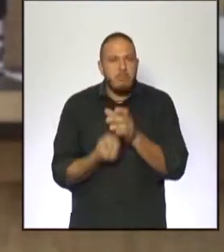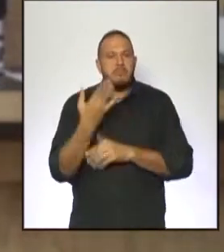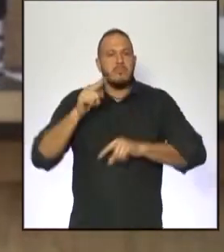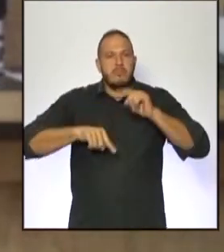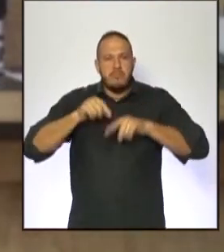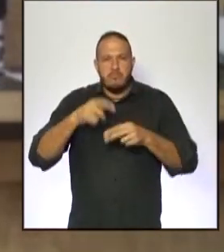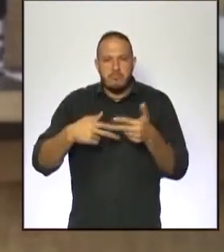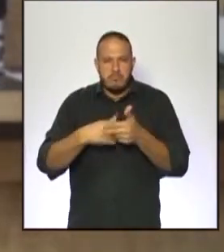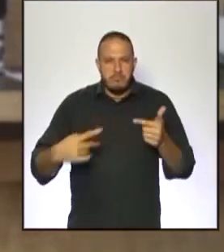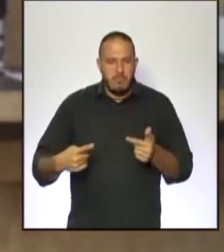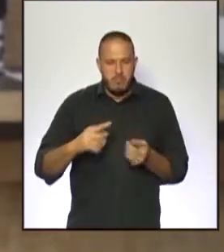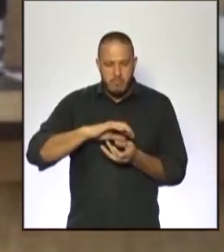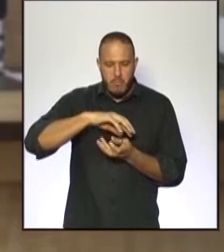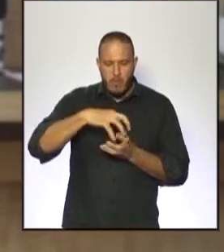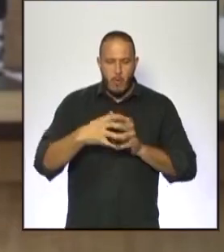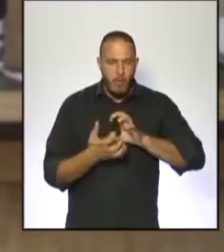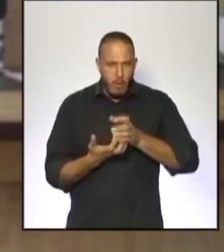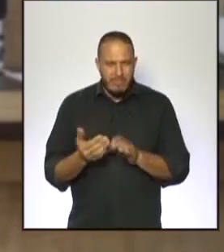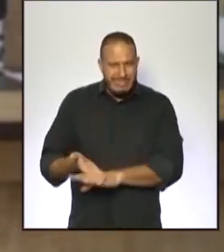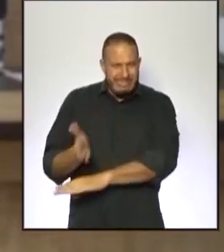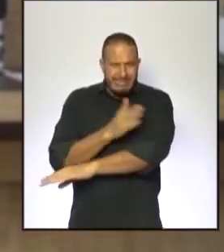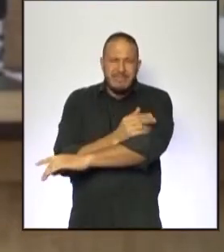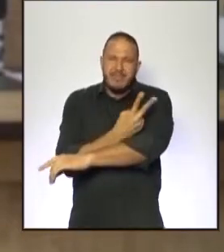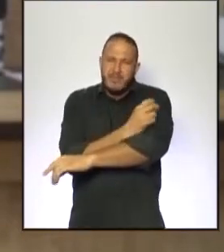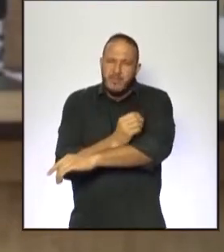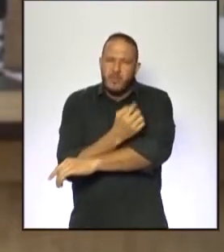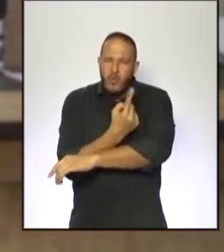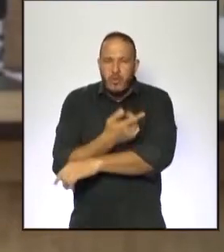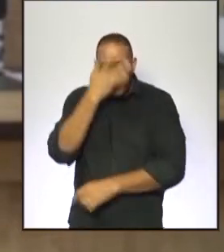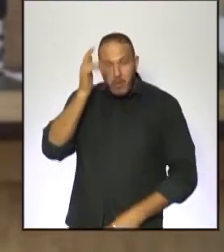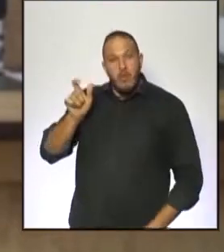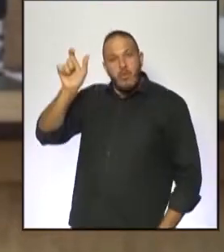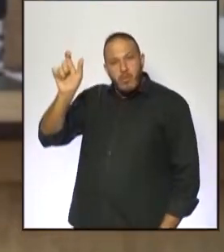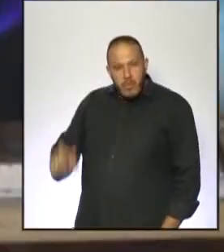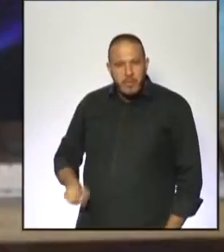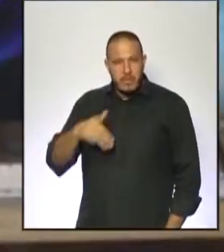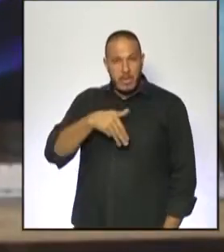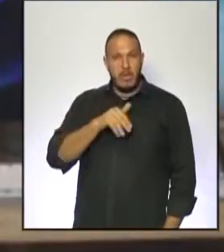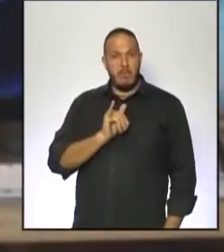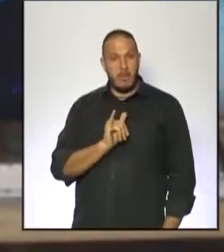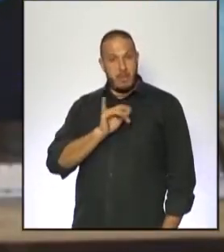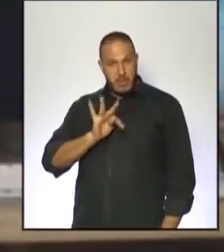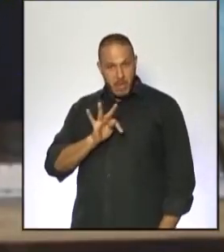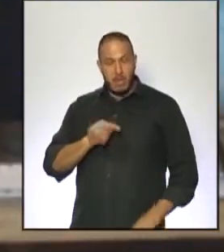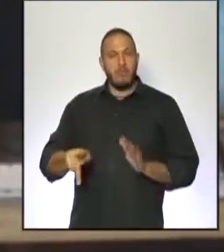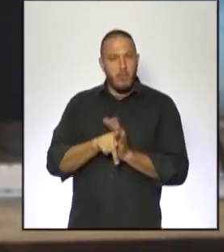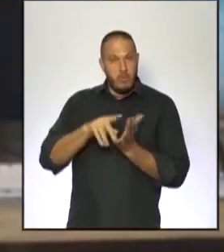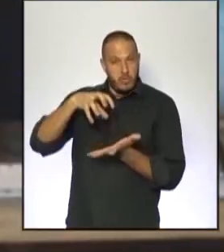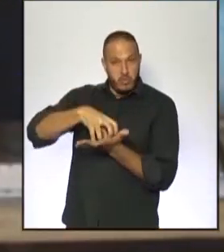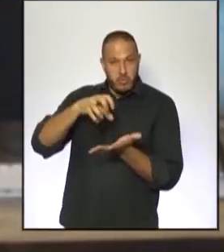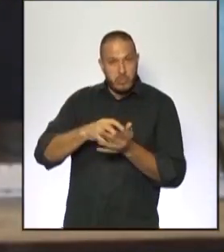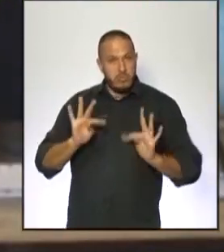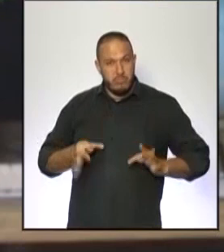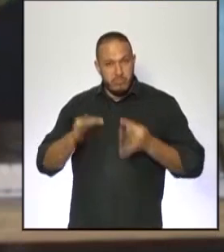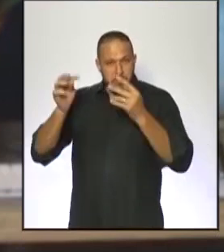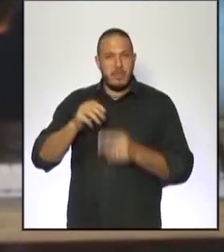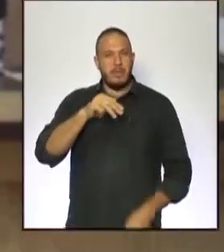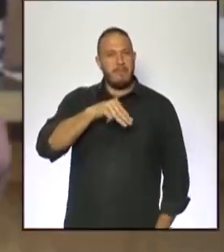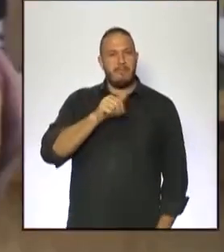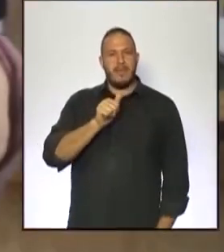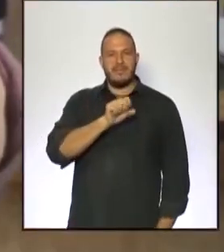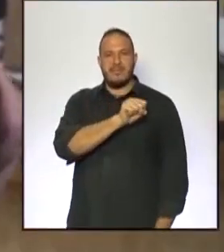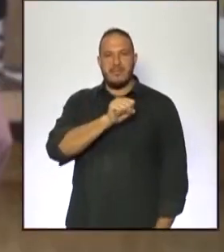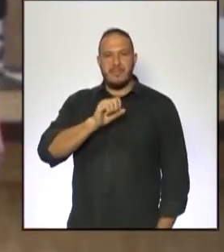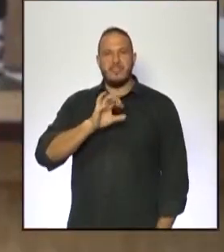seus protótipos. Desde 2001, um professor do MIT, o Instituto de Tecnologia de